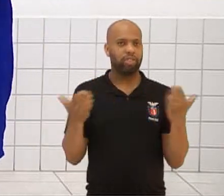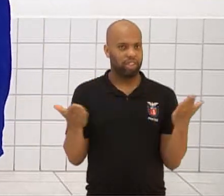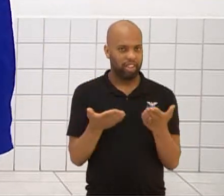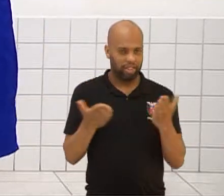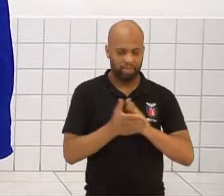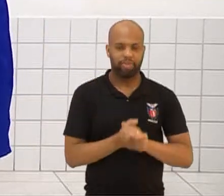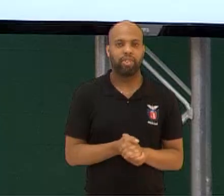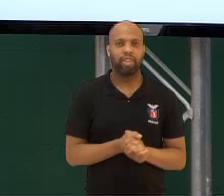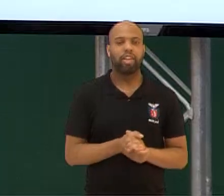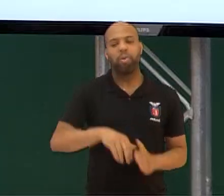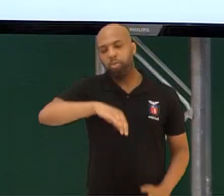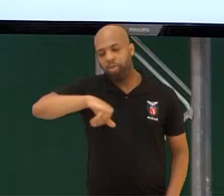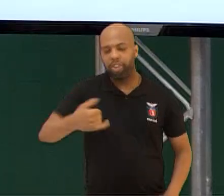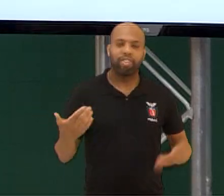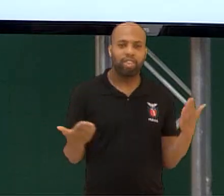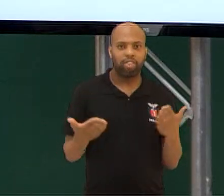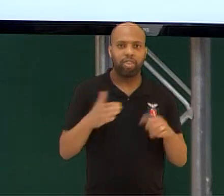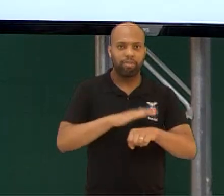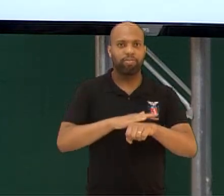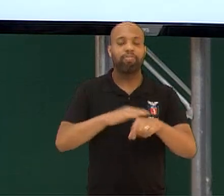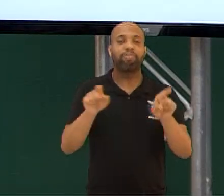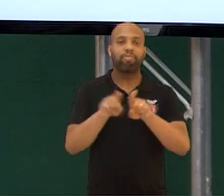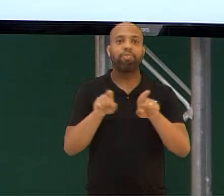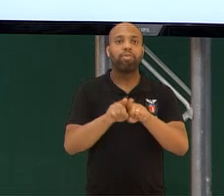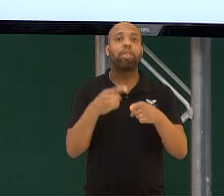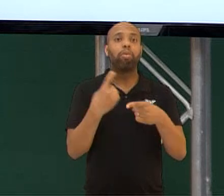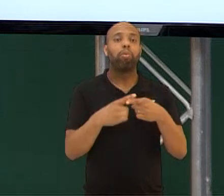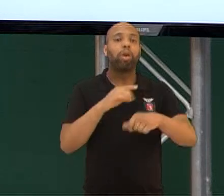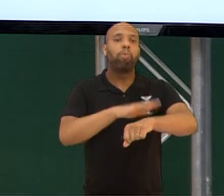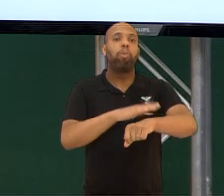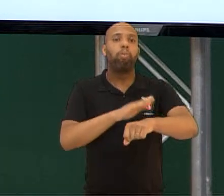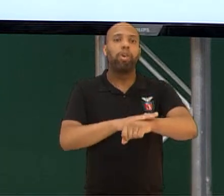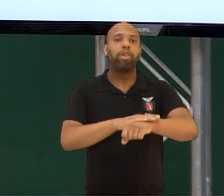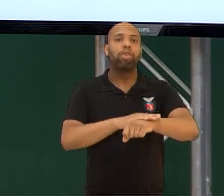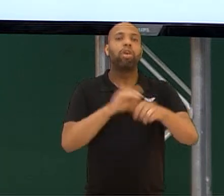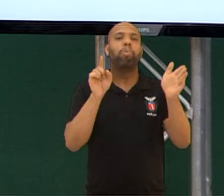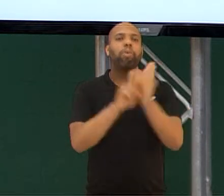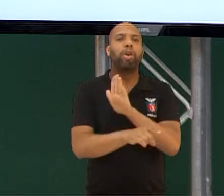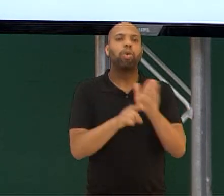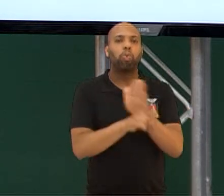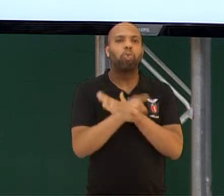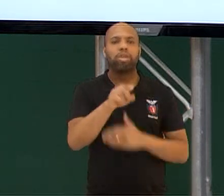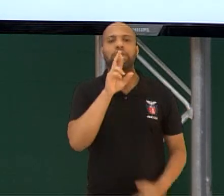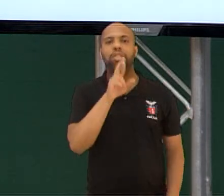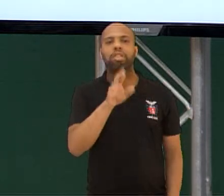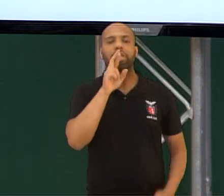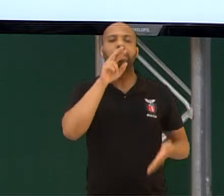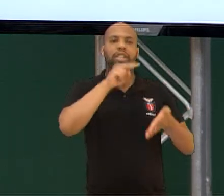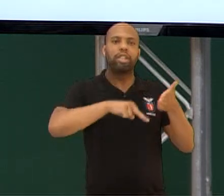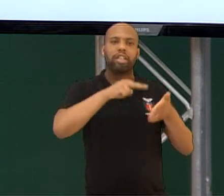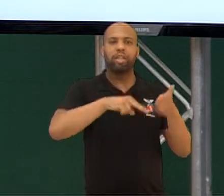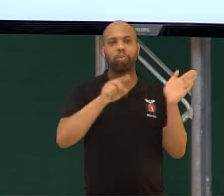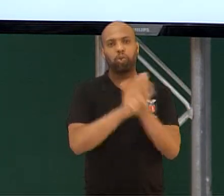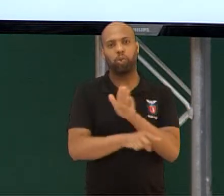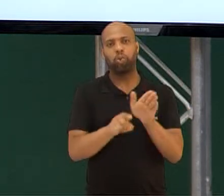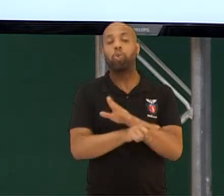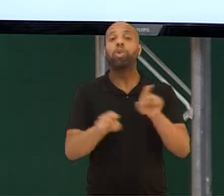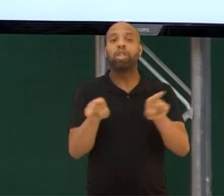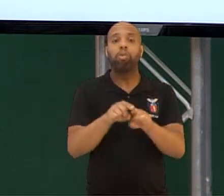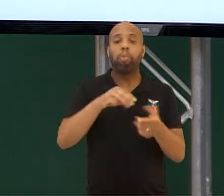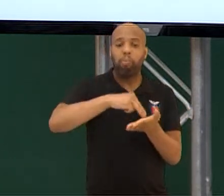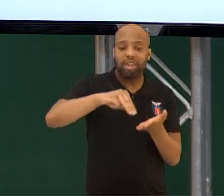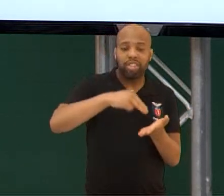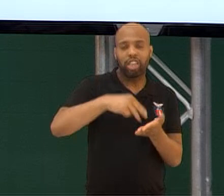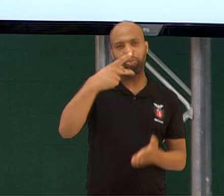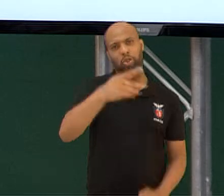aula. E aproveite também, se seja, né, aproveite ali esse momento do quiz, enquanto você está respondendo, lendo a pergunta, já vai mandando ali uma mensagem para o teu amigo que ainda não